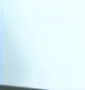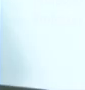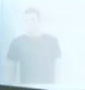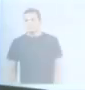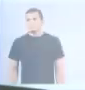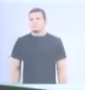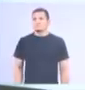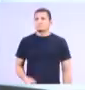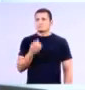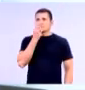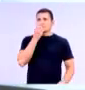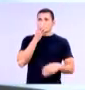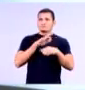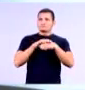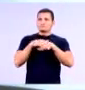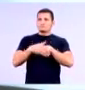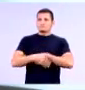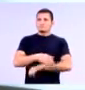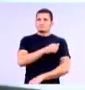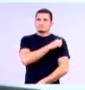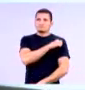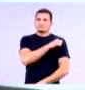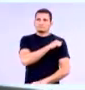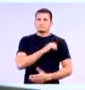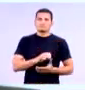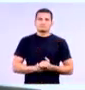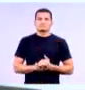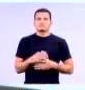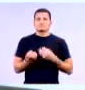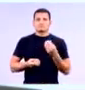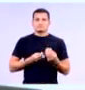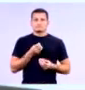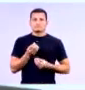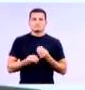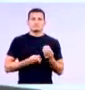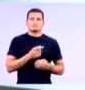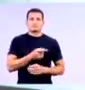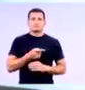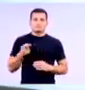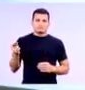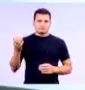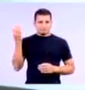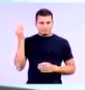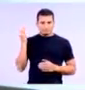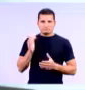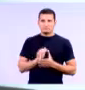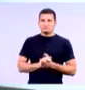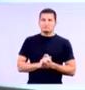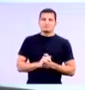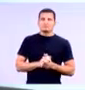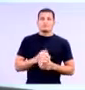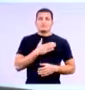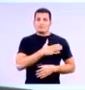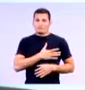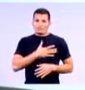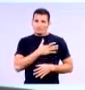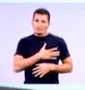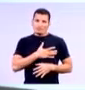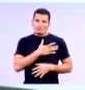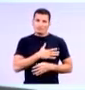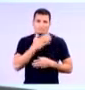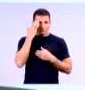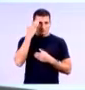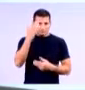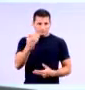Boa noite, alunos. Como é que foram aí as últimas semanas? Eu queria, antes de mais nada, dar um alô para o pessoal que esteve sexta-feira no nosso